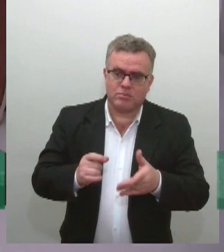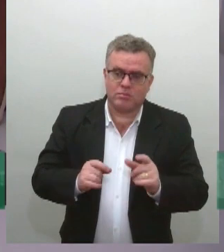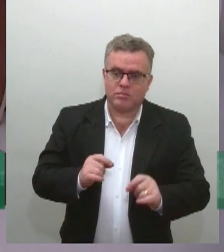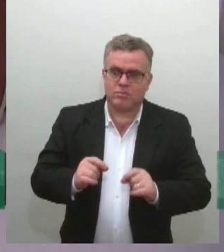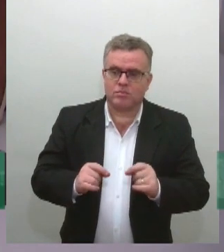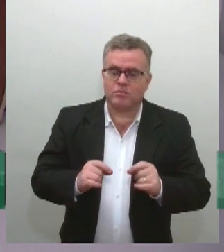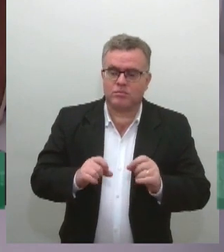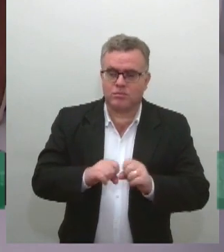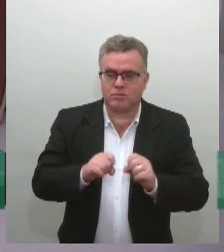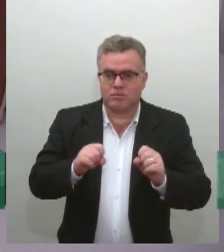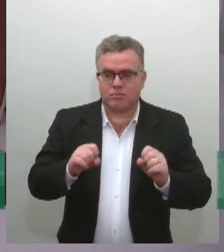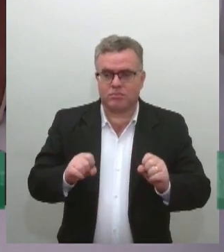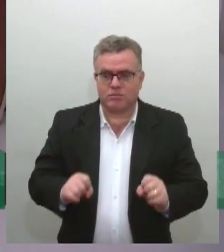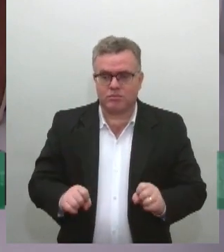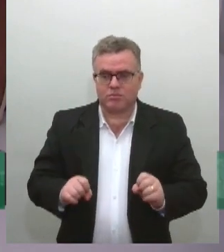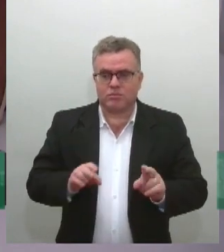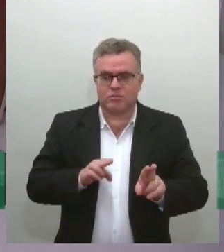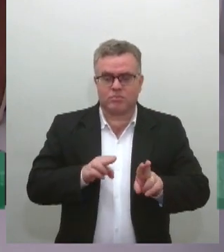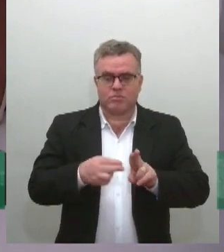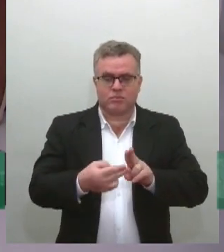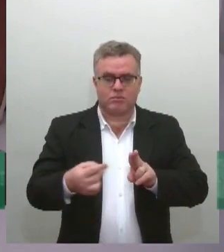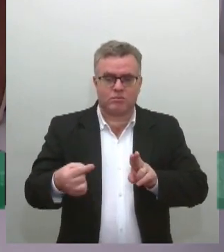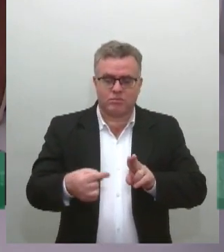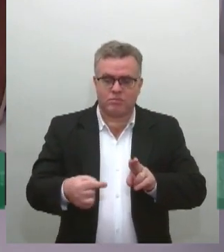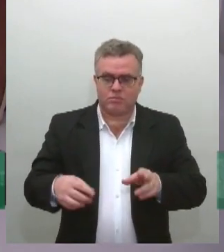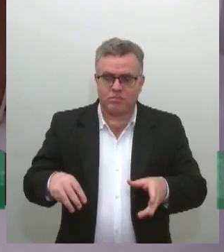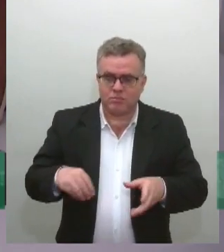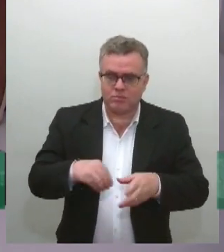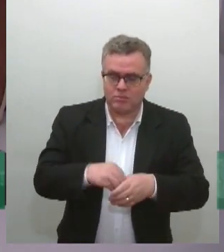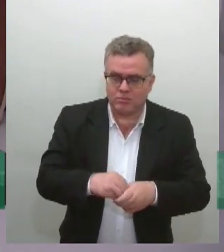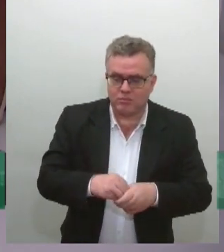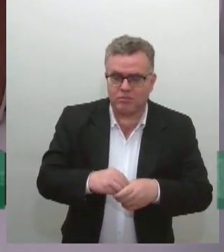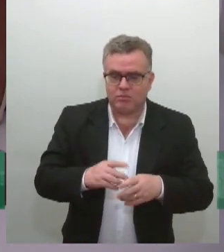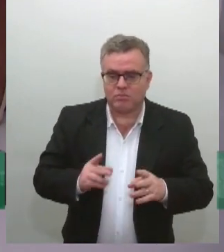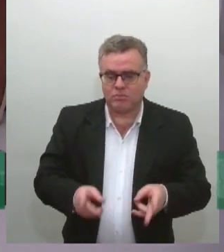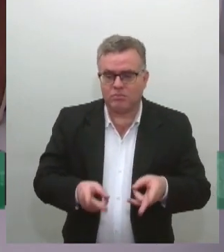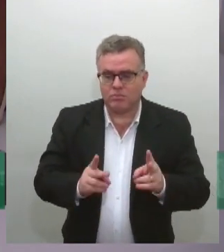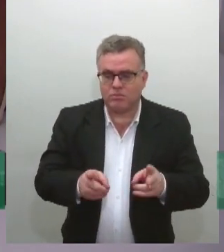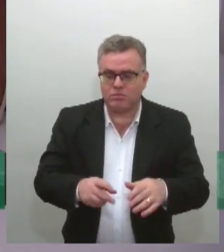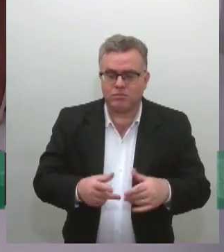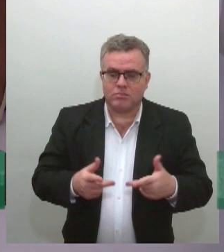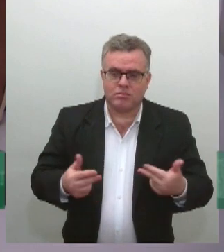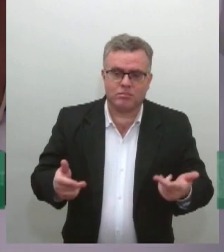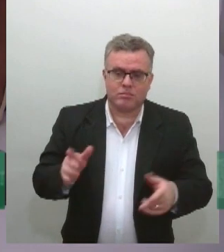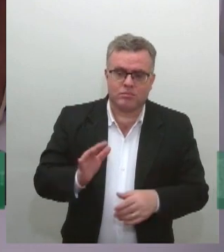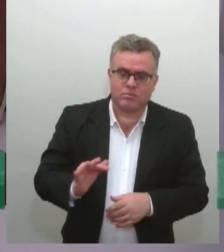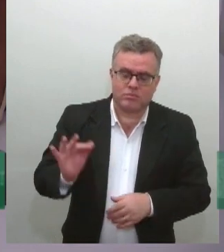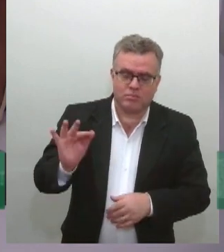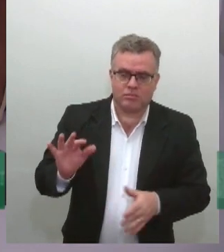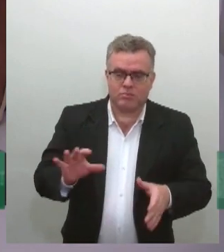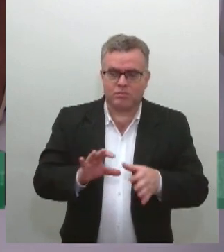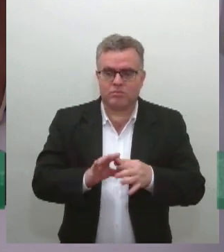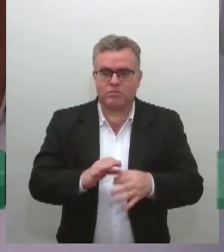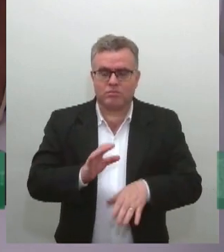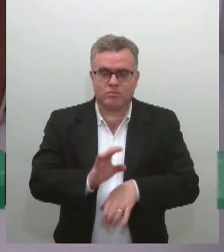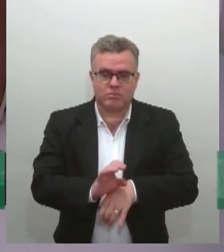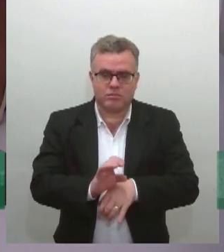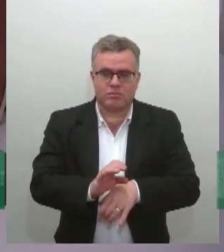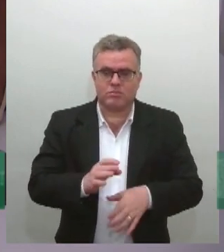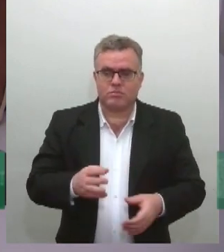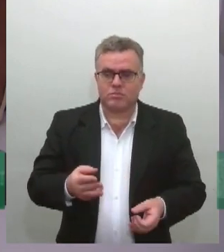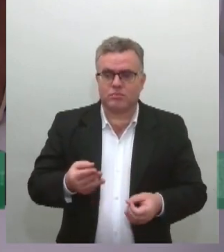do SUS, que é descentralizado também, escalonado entre federal, né, estado, distrito federal